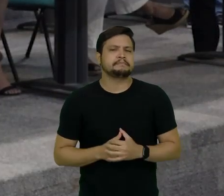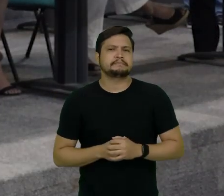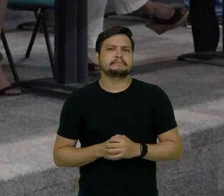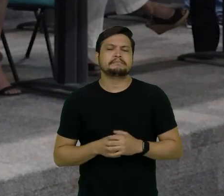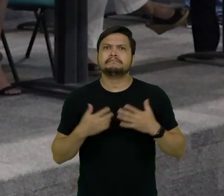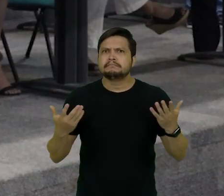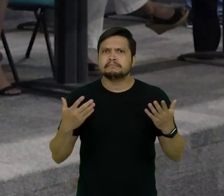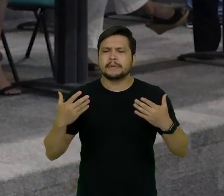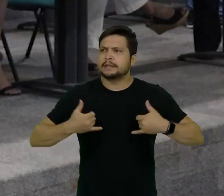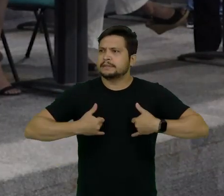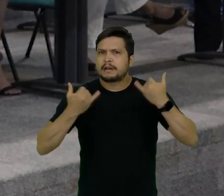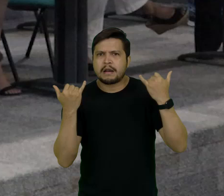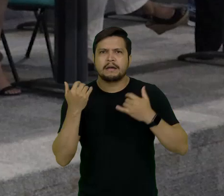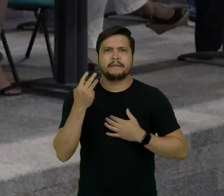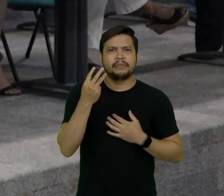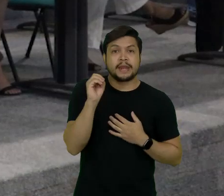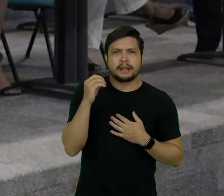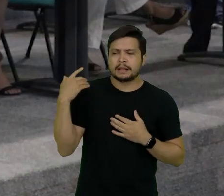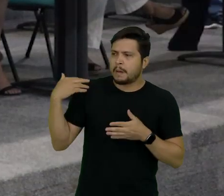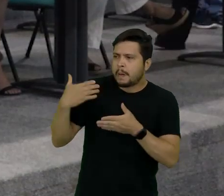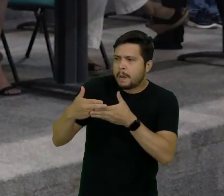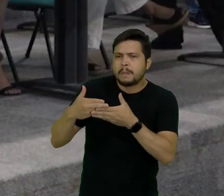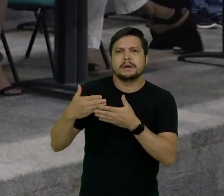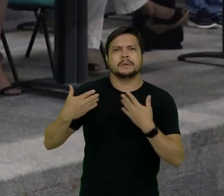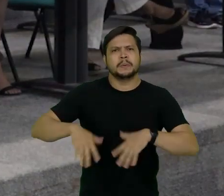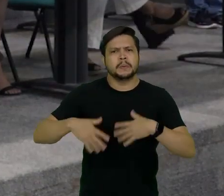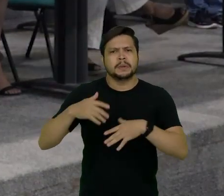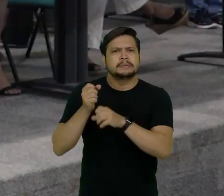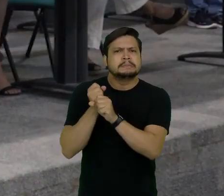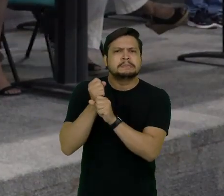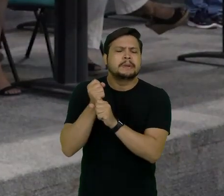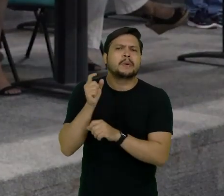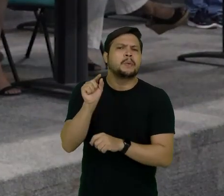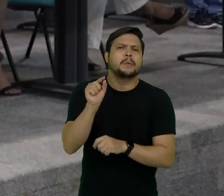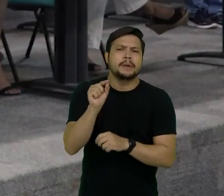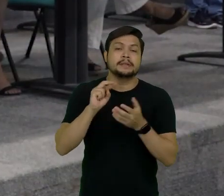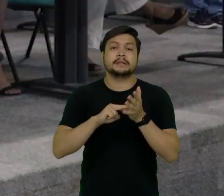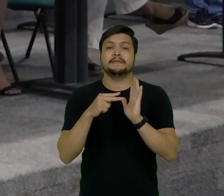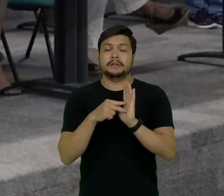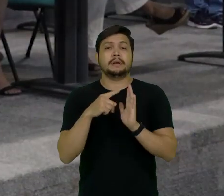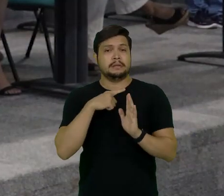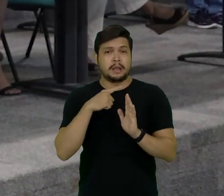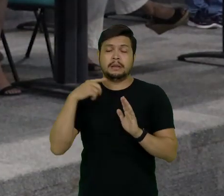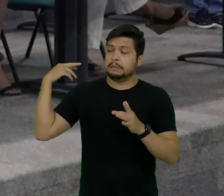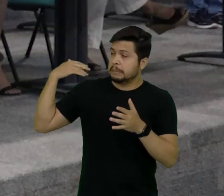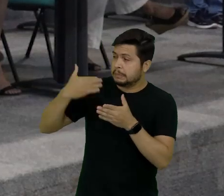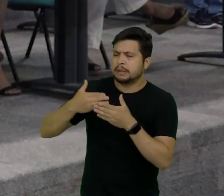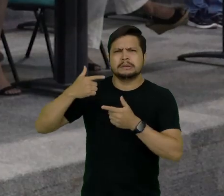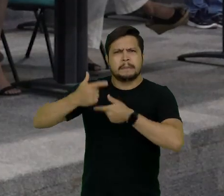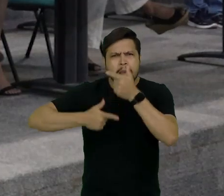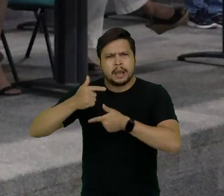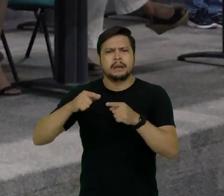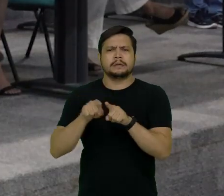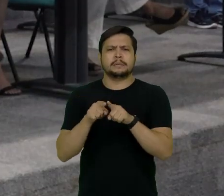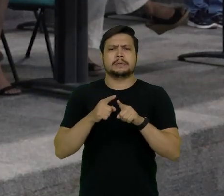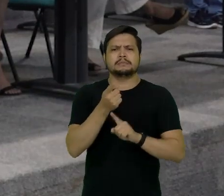Celebrar 30 anos é reconhecer todo o trabalho árduo de professores, alunos e ex-alunos que ao longo dos anos vêm se